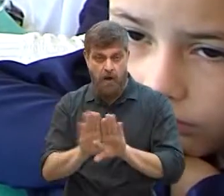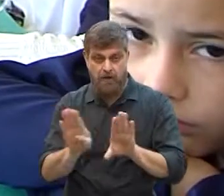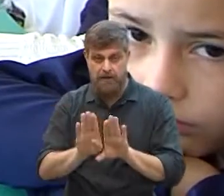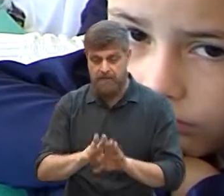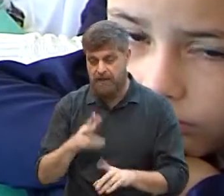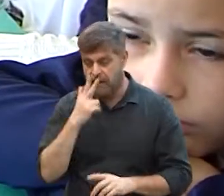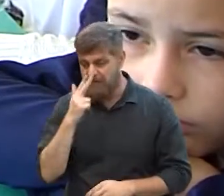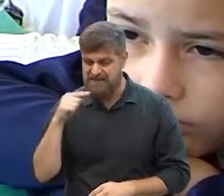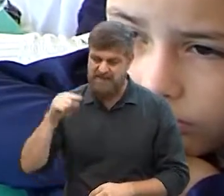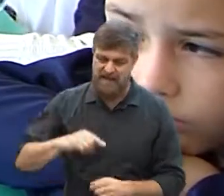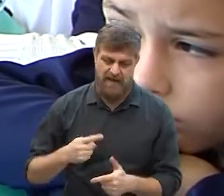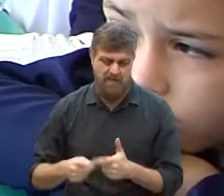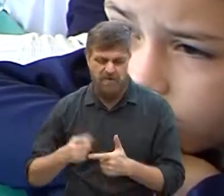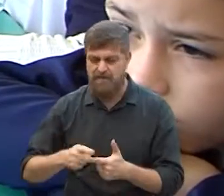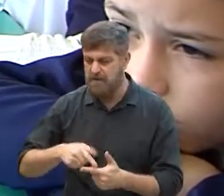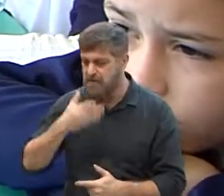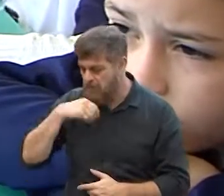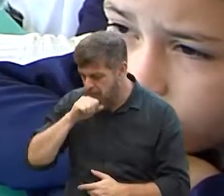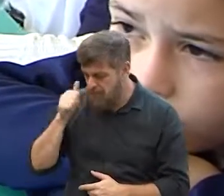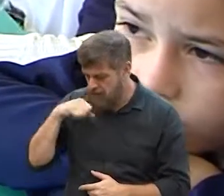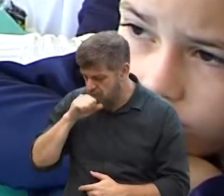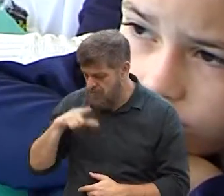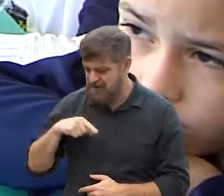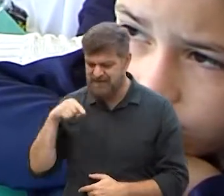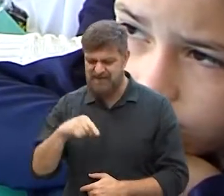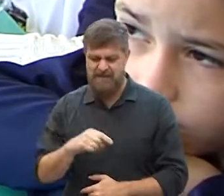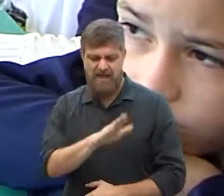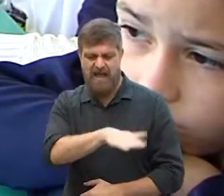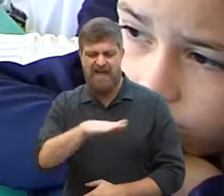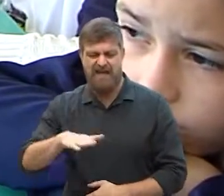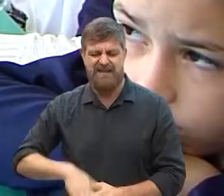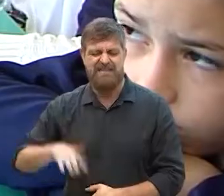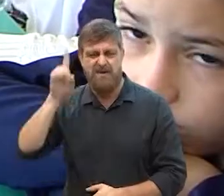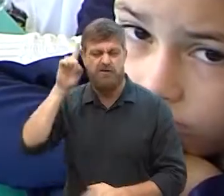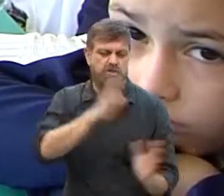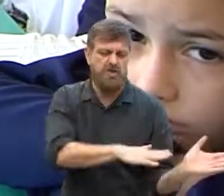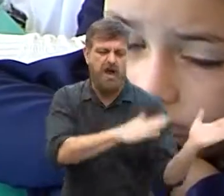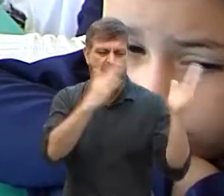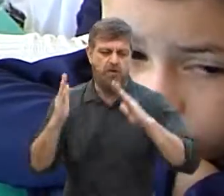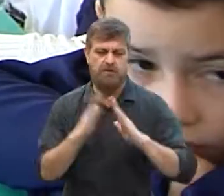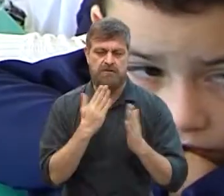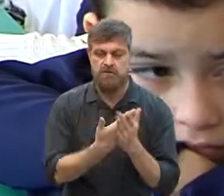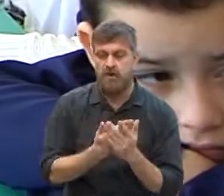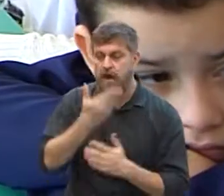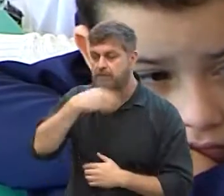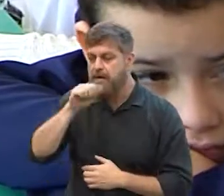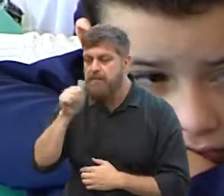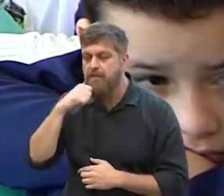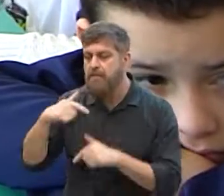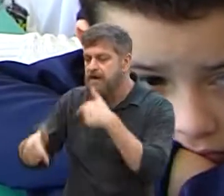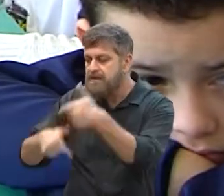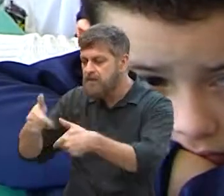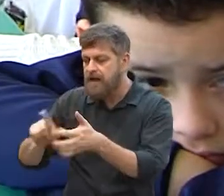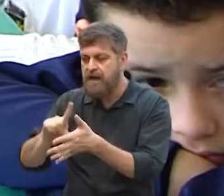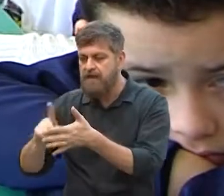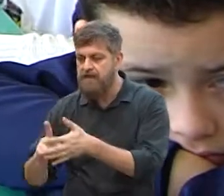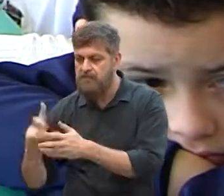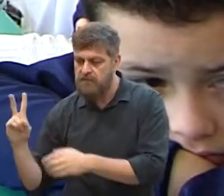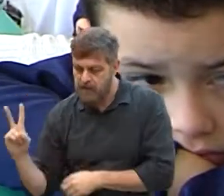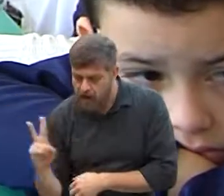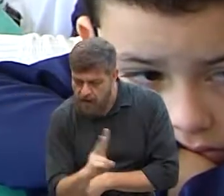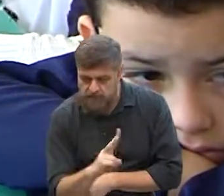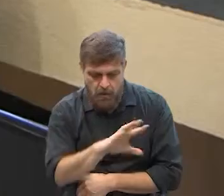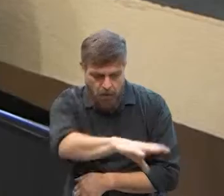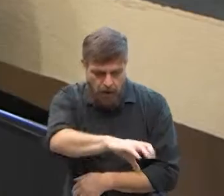se fosse assim, vamos resolver o problema dos pais, deixa as crianças o dia inteiro na escola porque os pais trabalham e no final